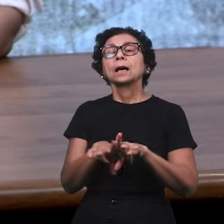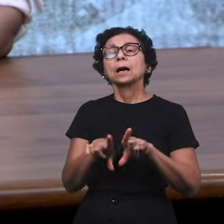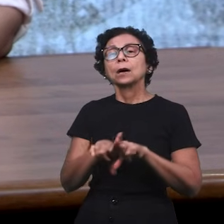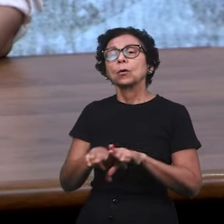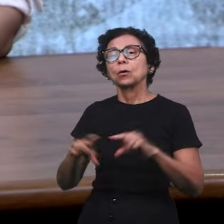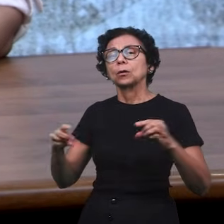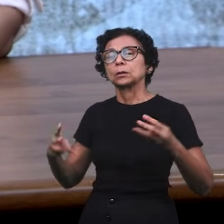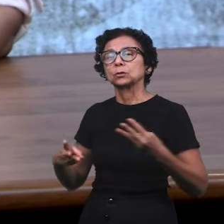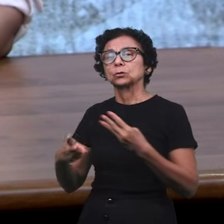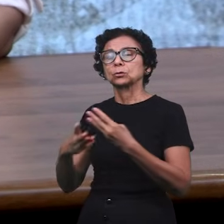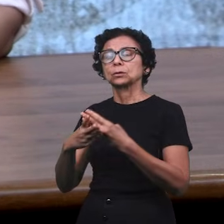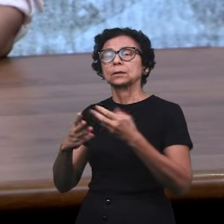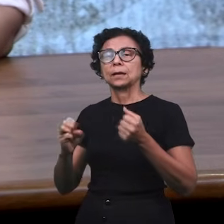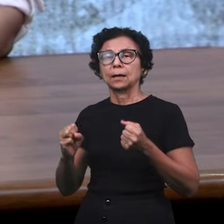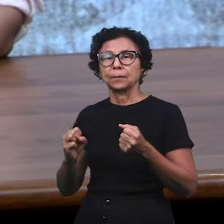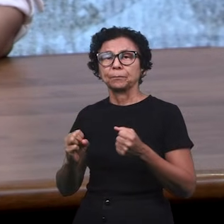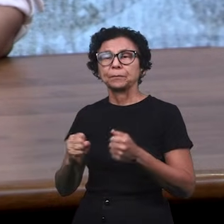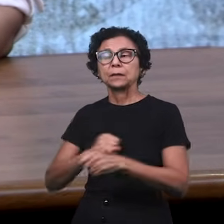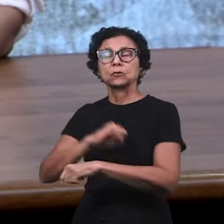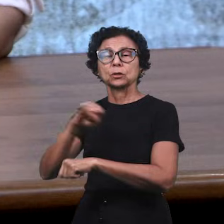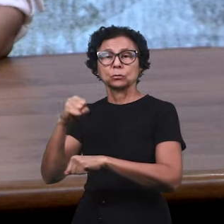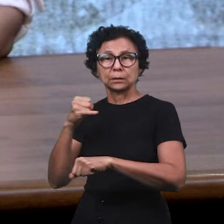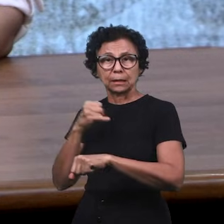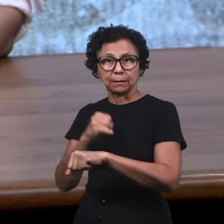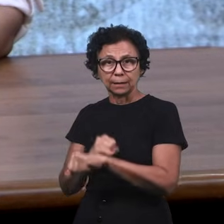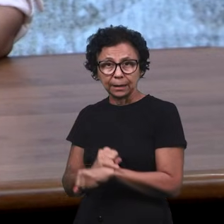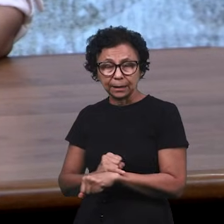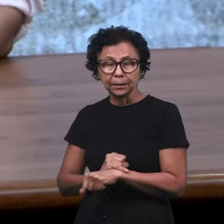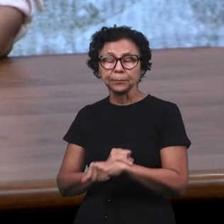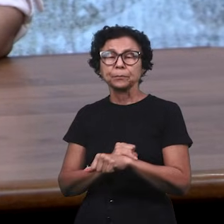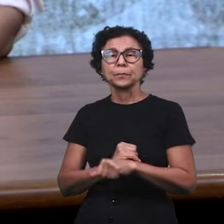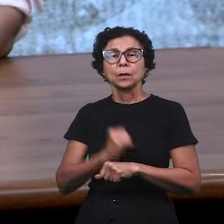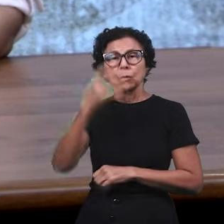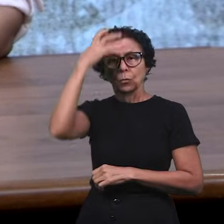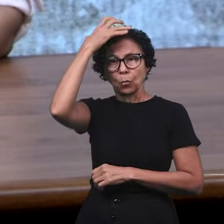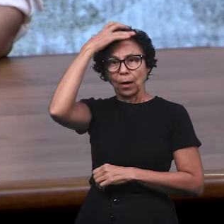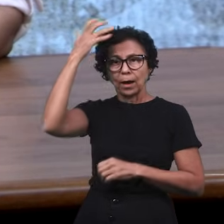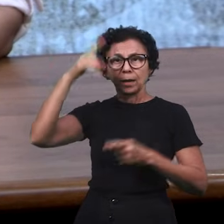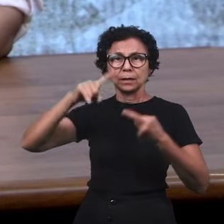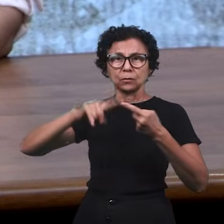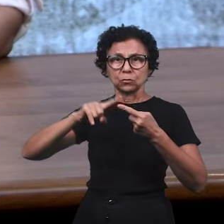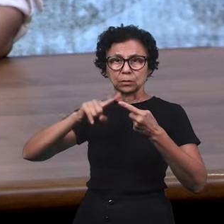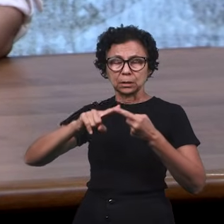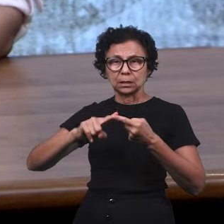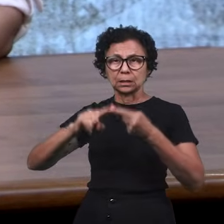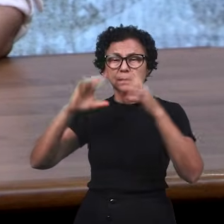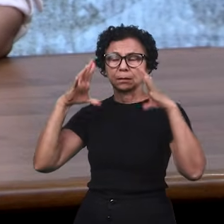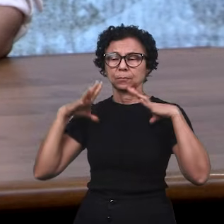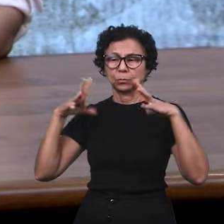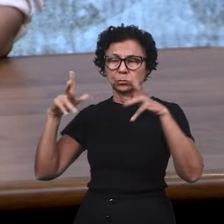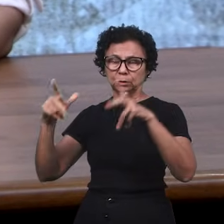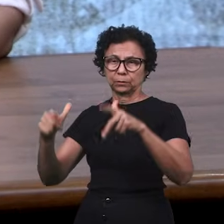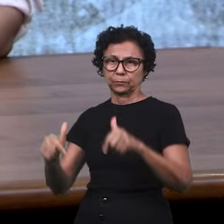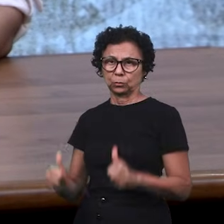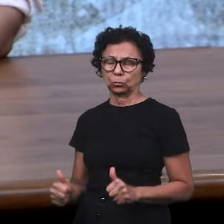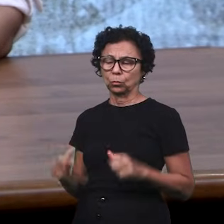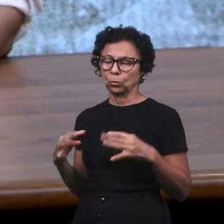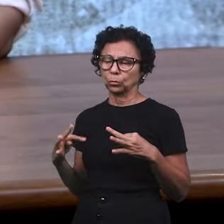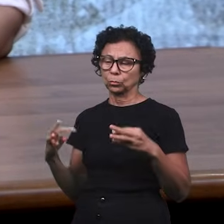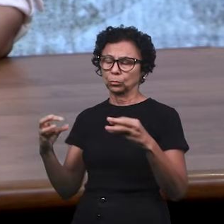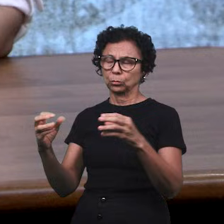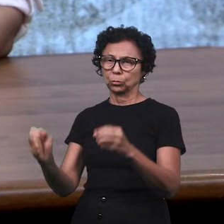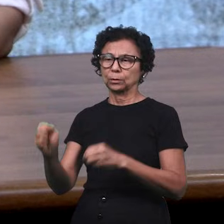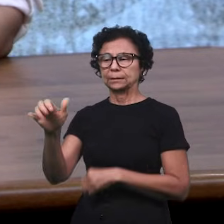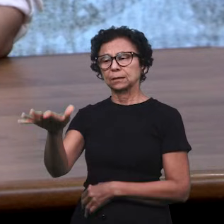e a Jerusalém. O mesmo fez nas cidades de Manassés e de Efraim e de